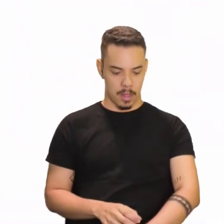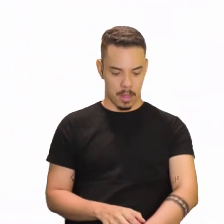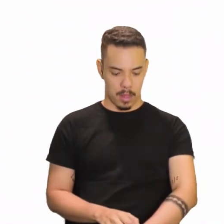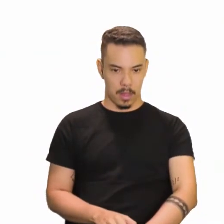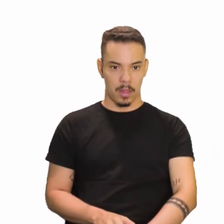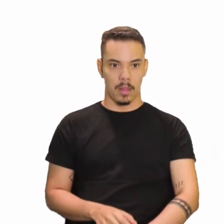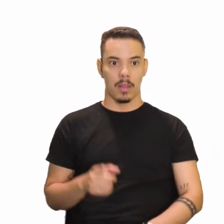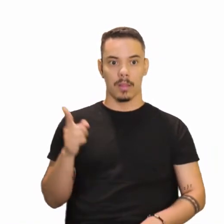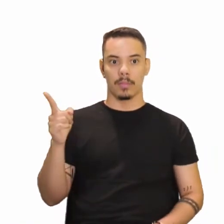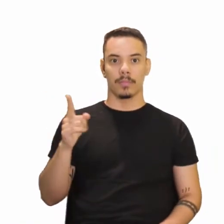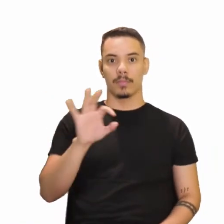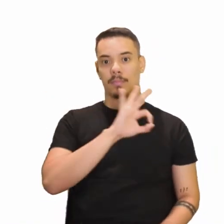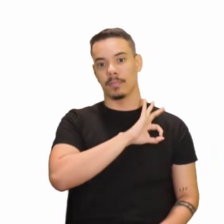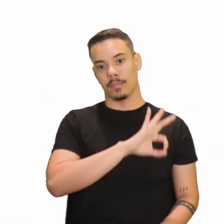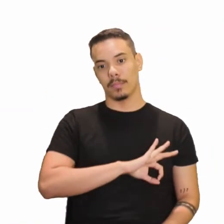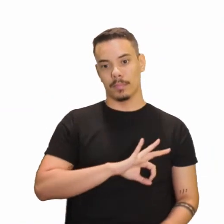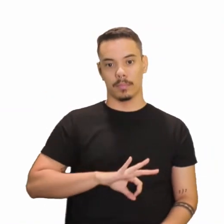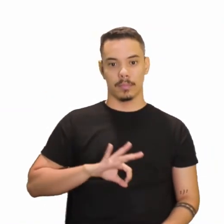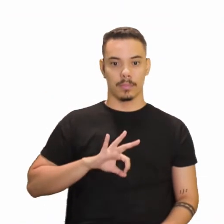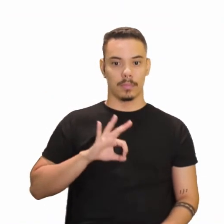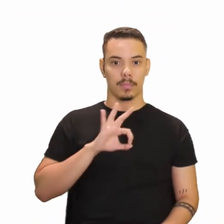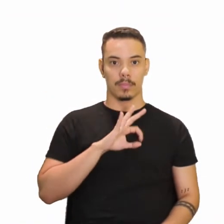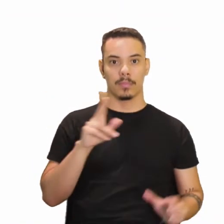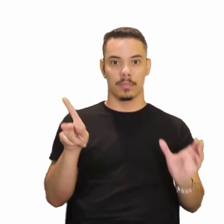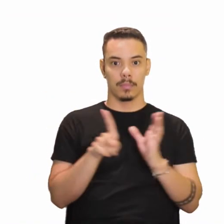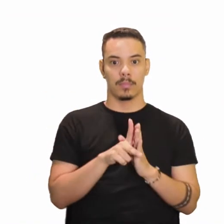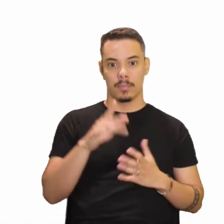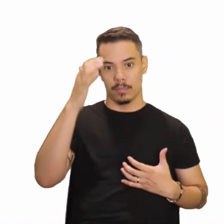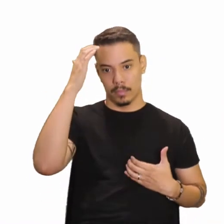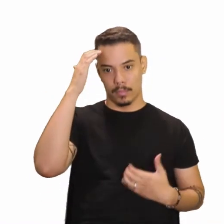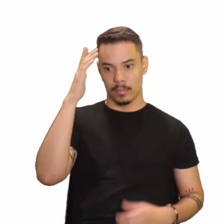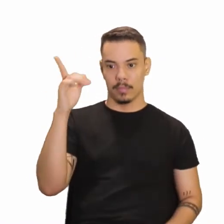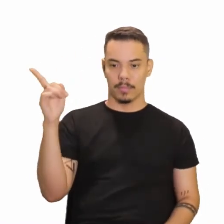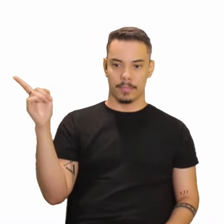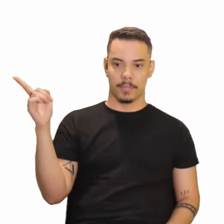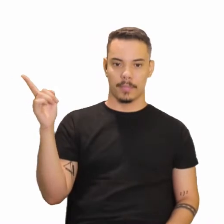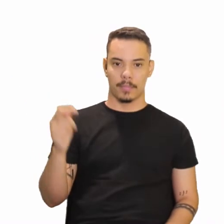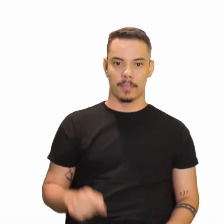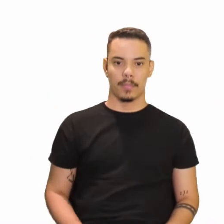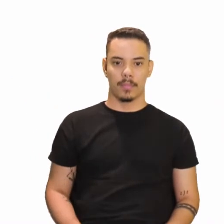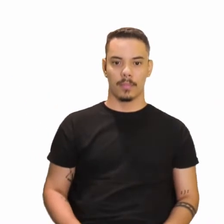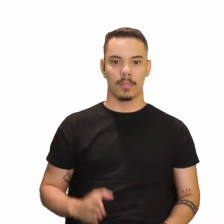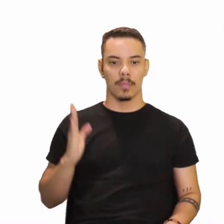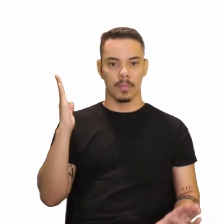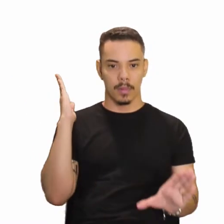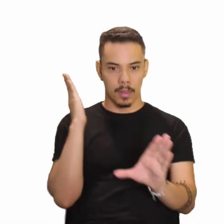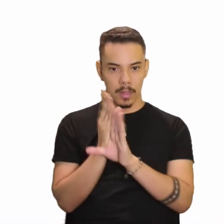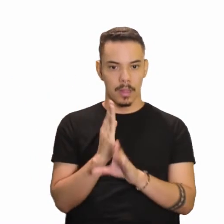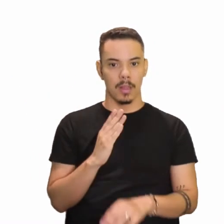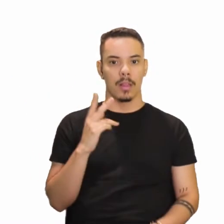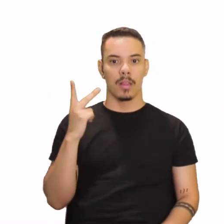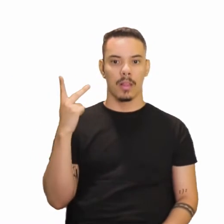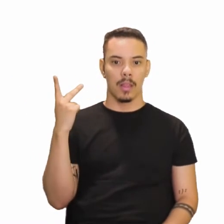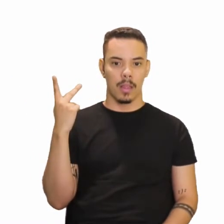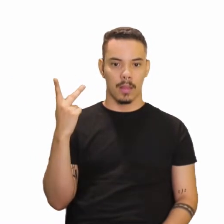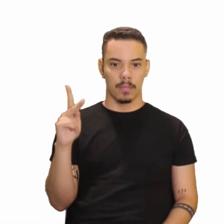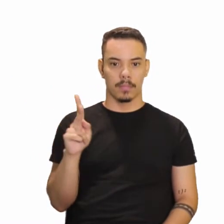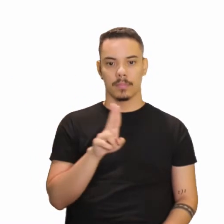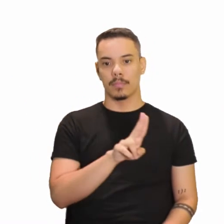vocês ó varíola doce Olha só por causa desse